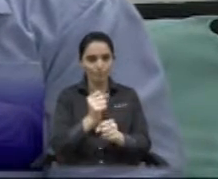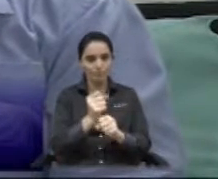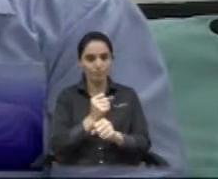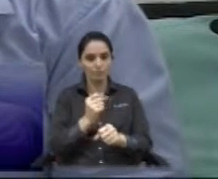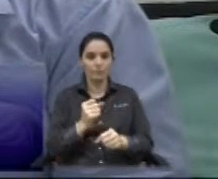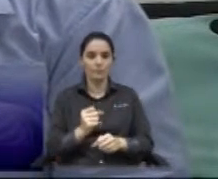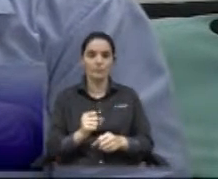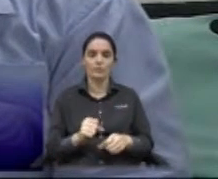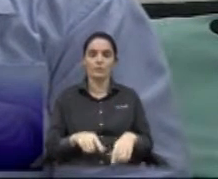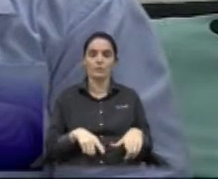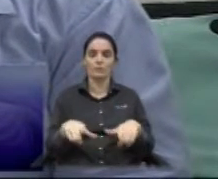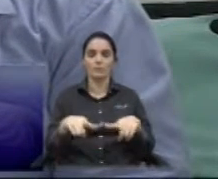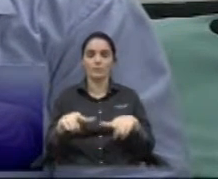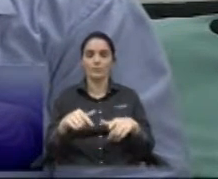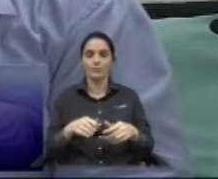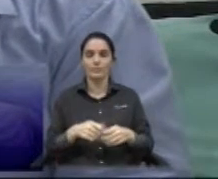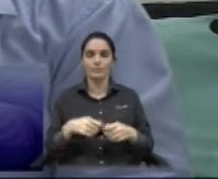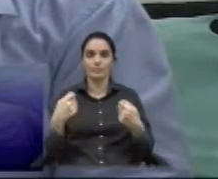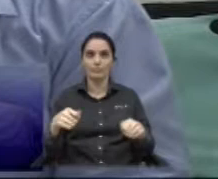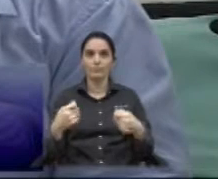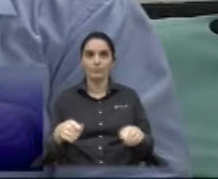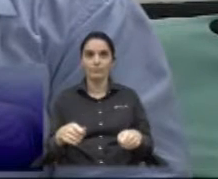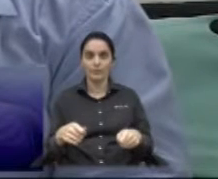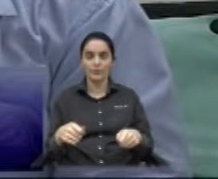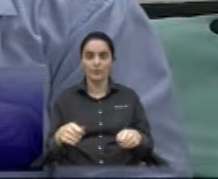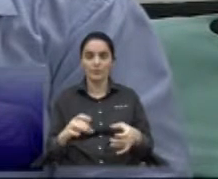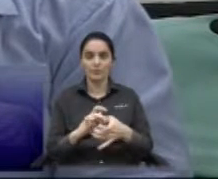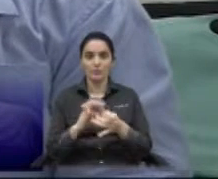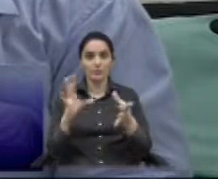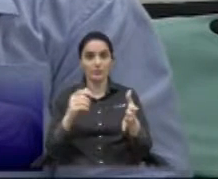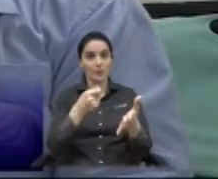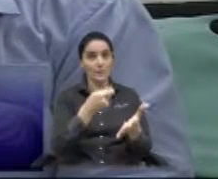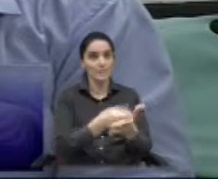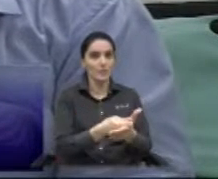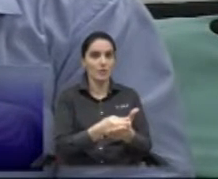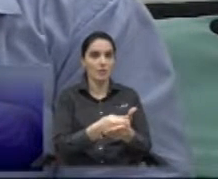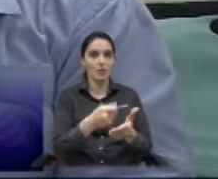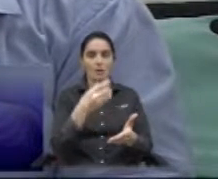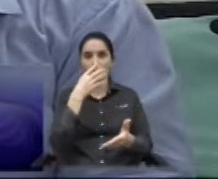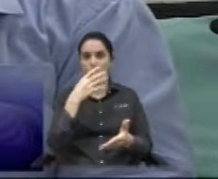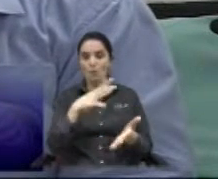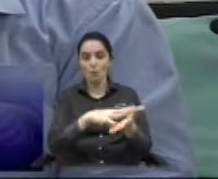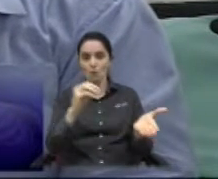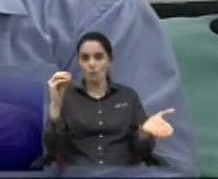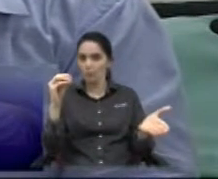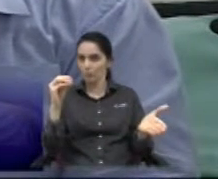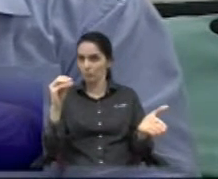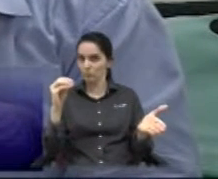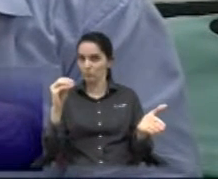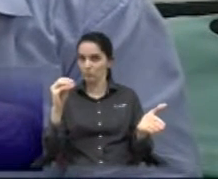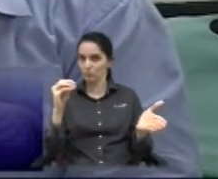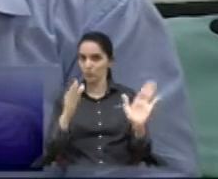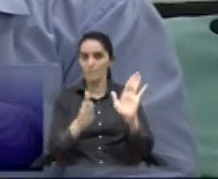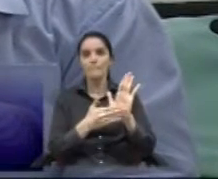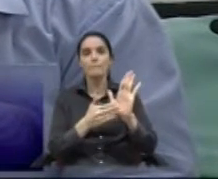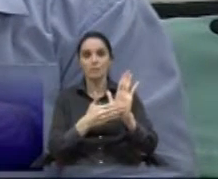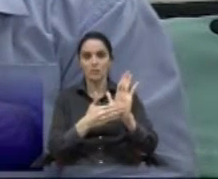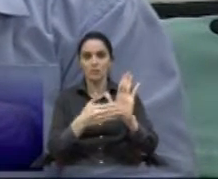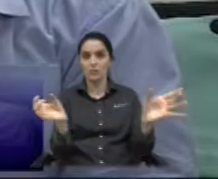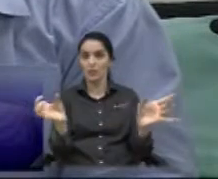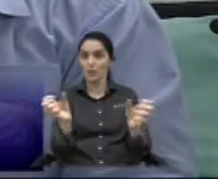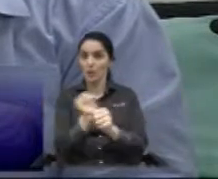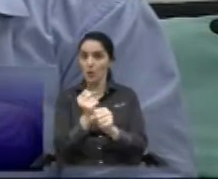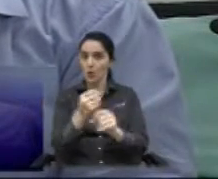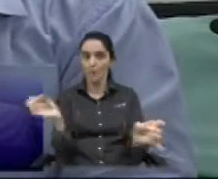município de Limeira deverão conter, para liberação de pagamento, fotos que comprovem a realização da obra, mesmo